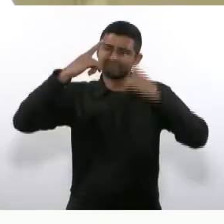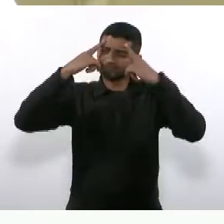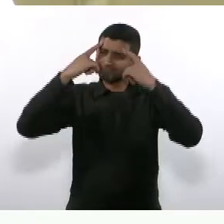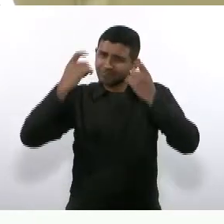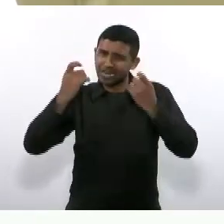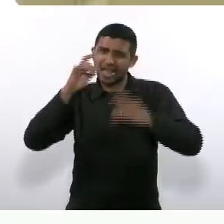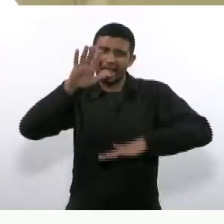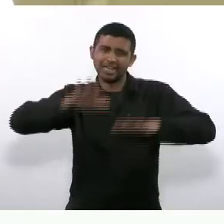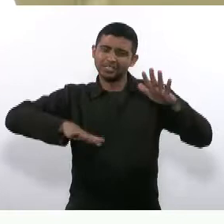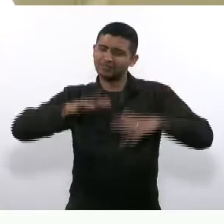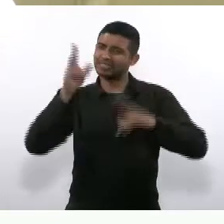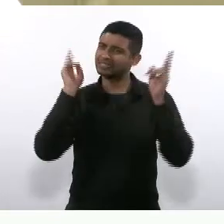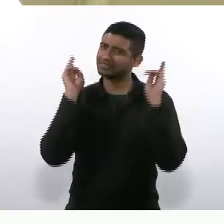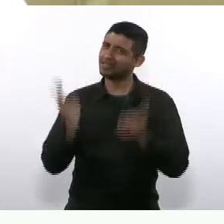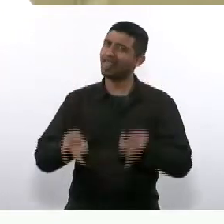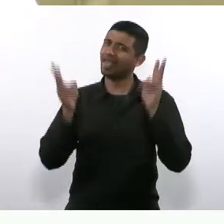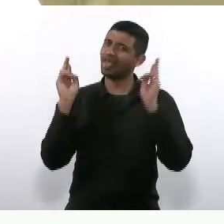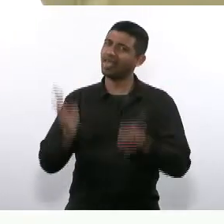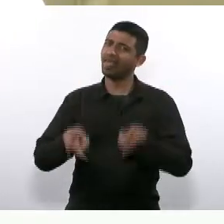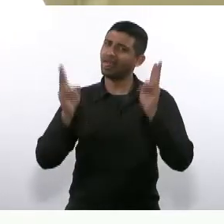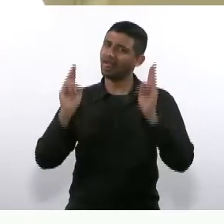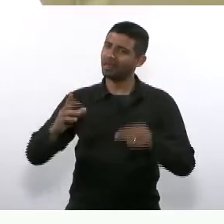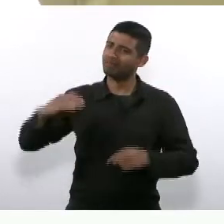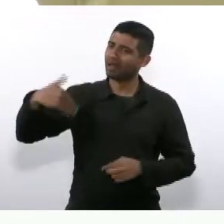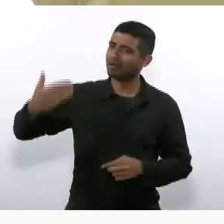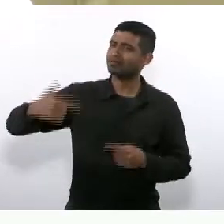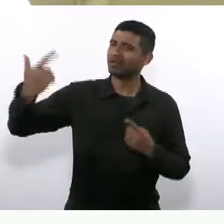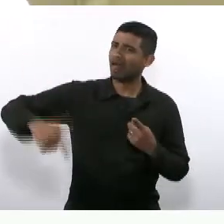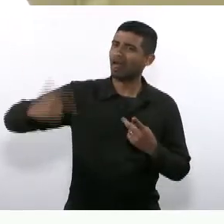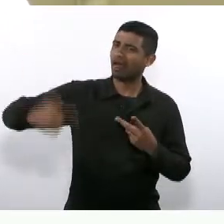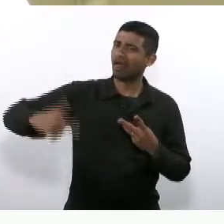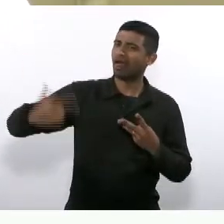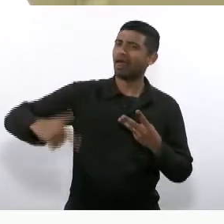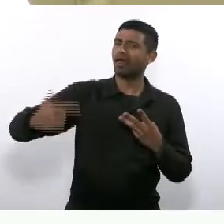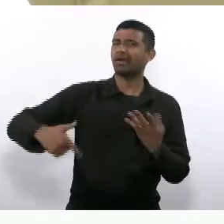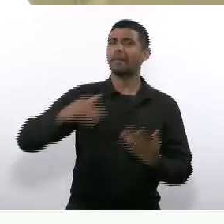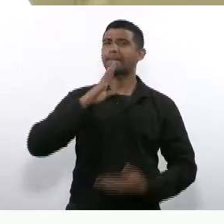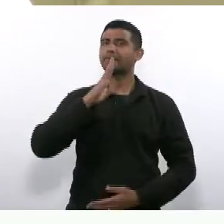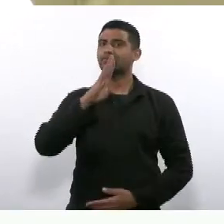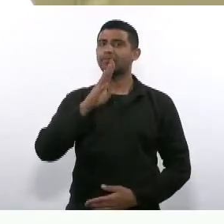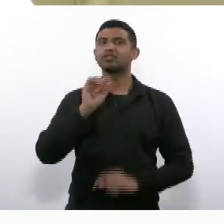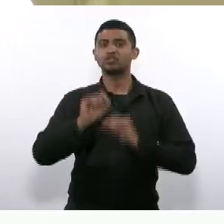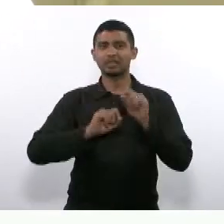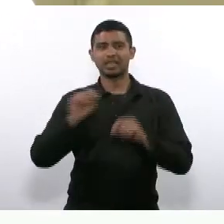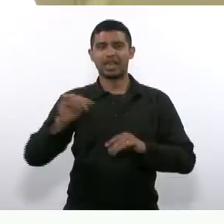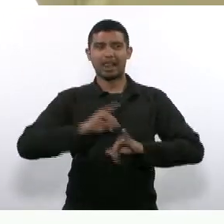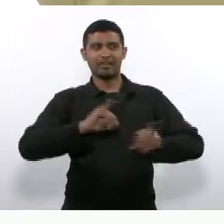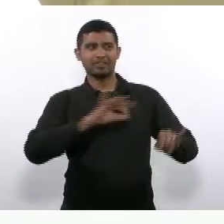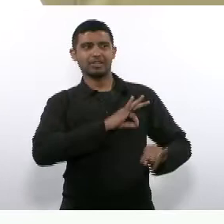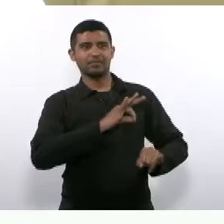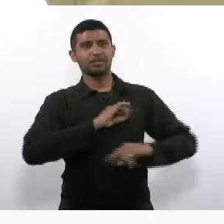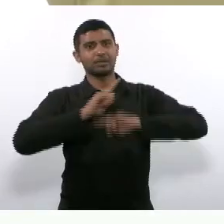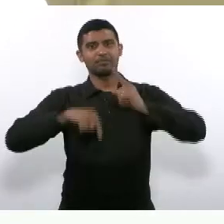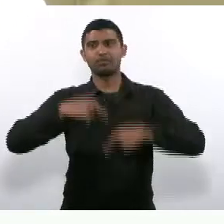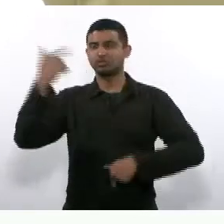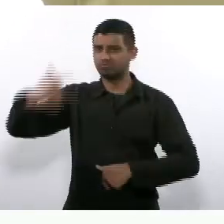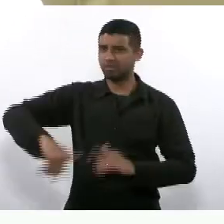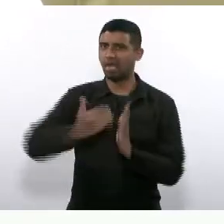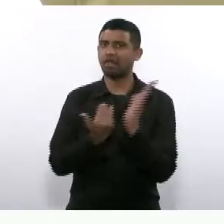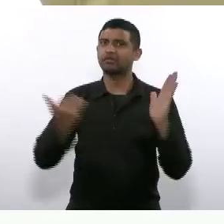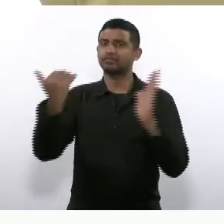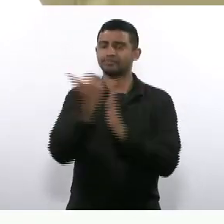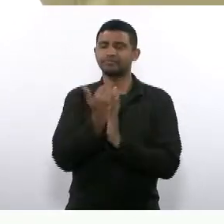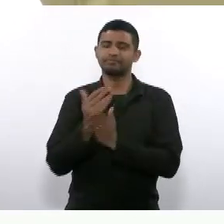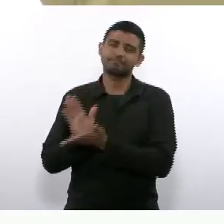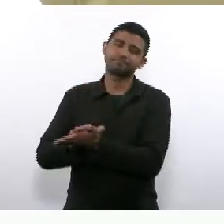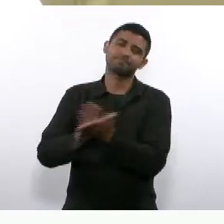vezes de forma contínua, inclusive depois que os fatos acontecem. Então, foi um prazer estar aqui com todas vocês. Parabéns à